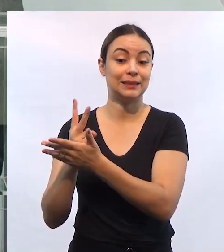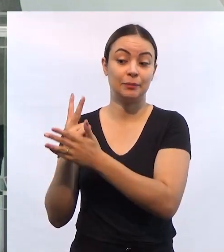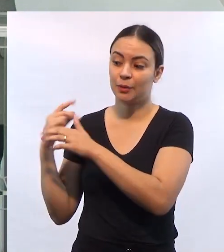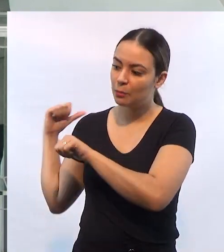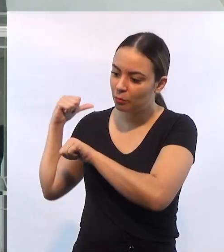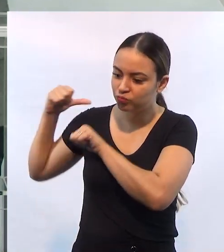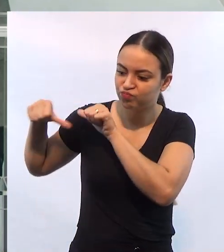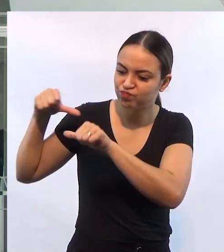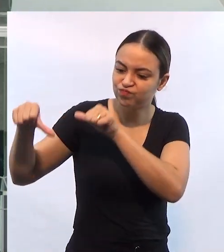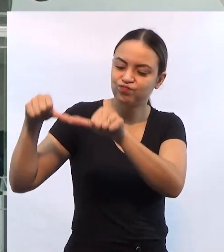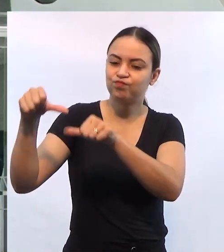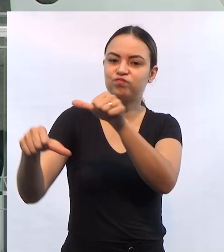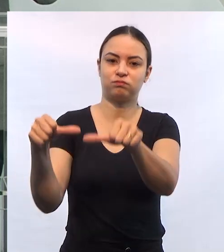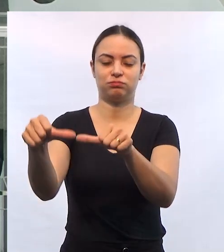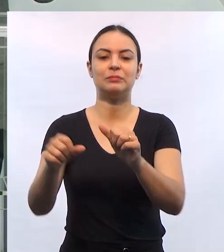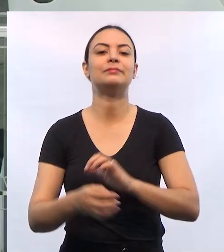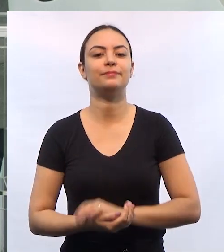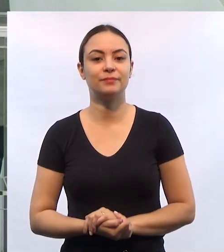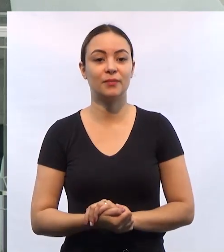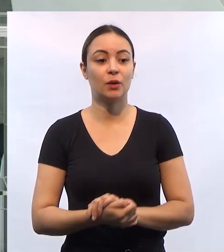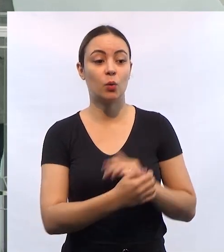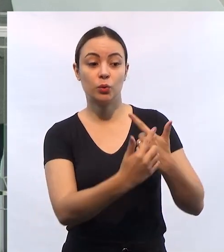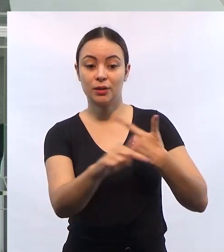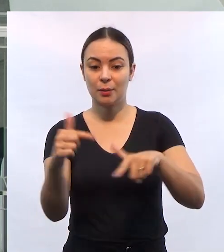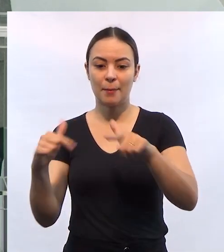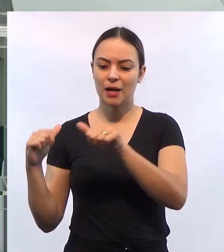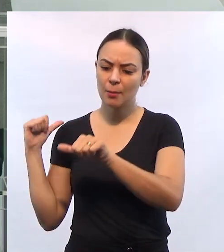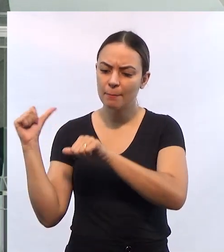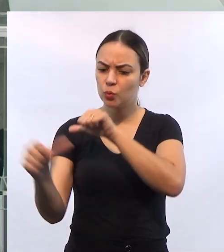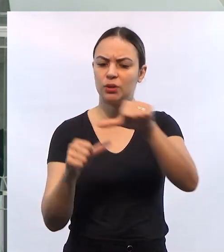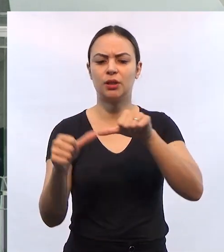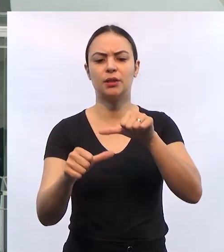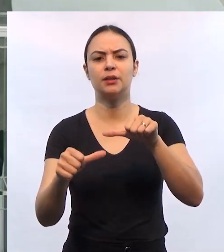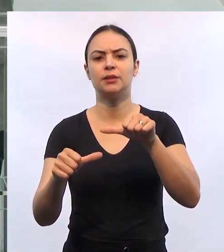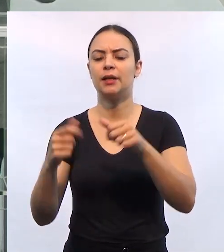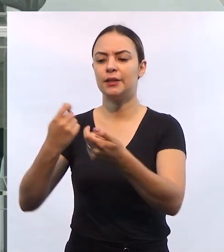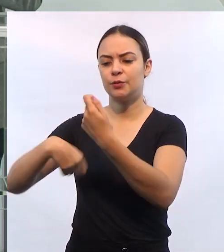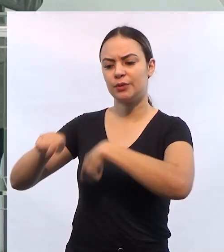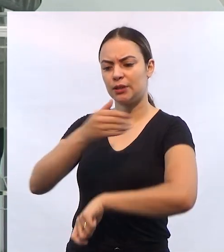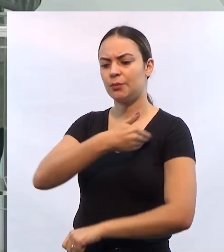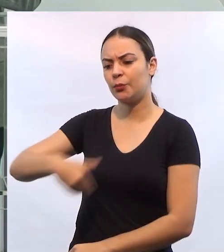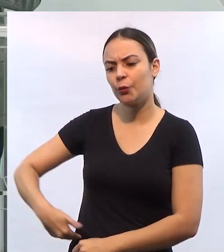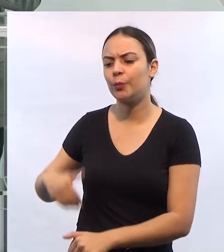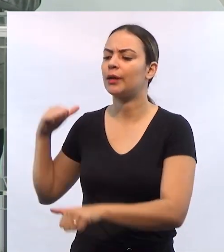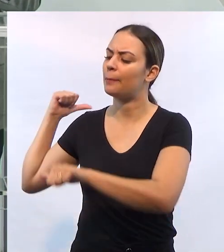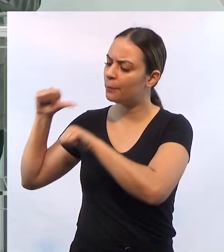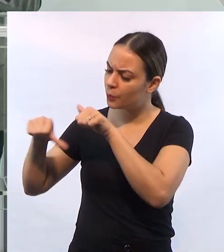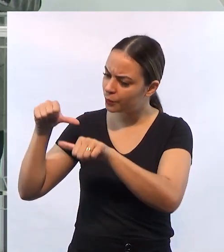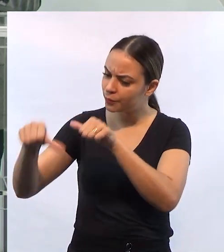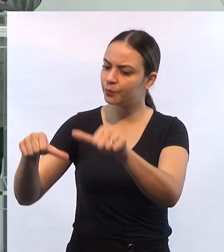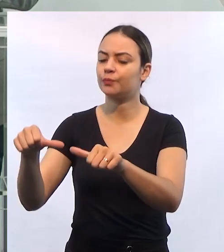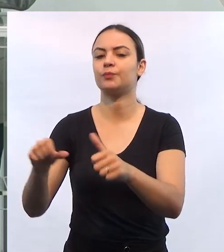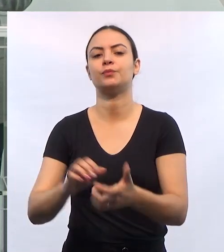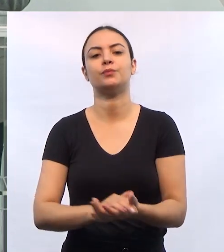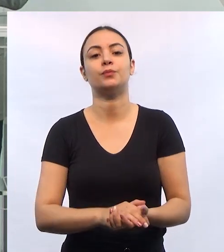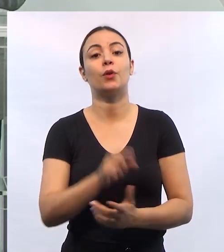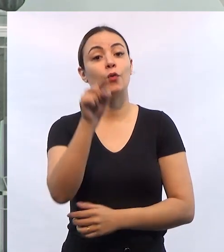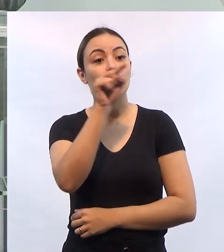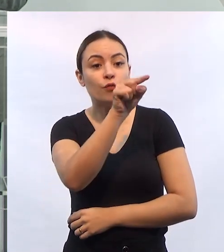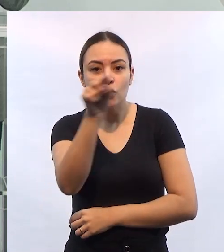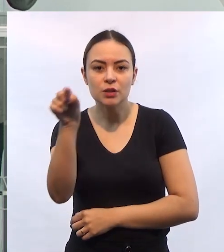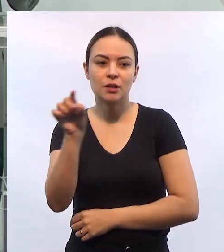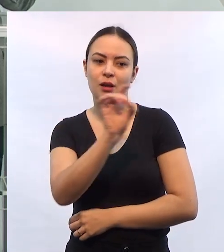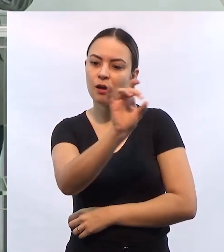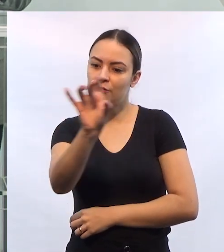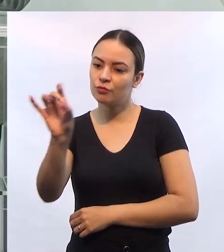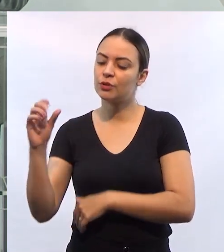O mercado está em constante mutação? Sim. A administração pública está em constante mutação? Sim. Porque cada